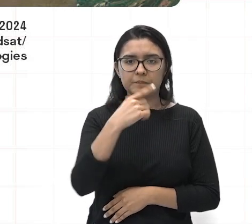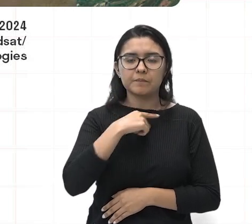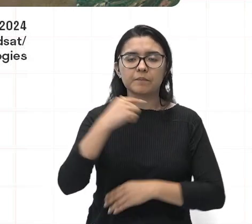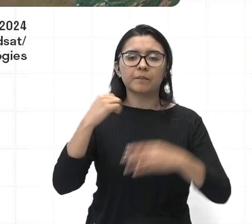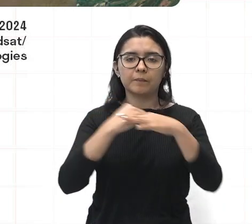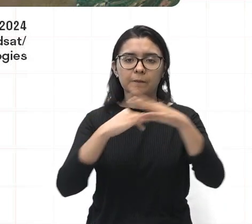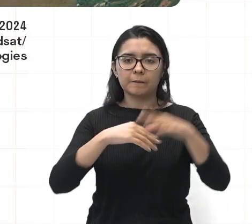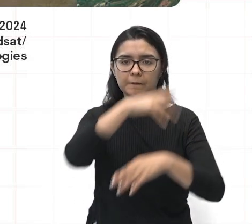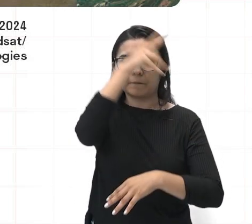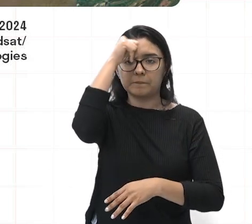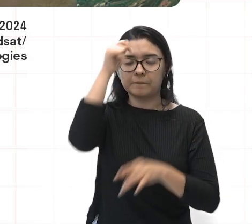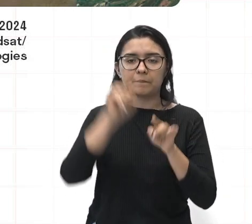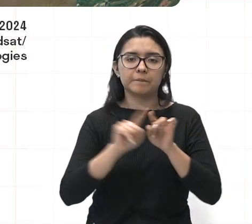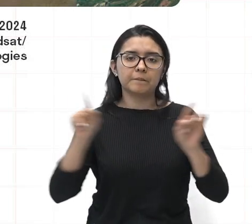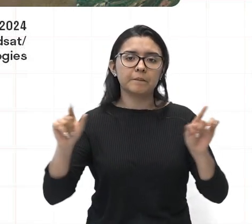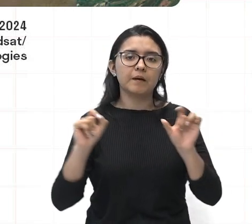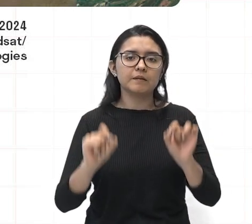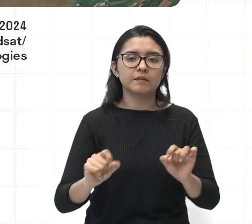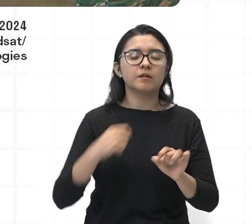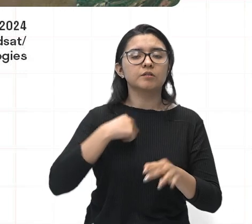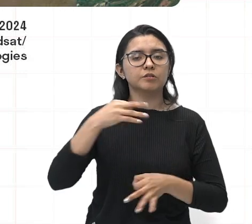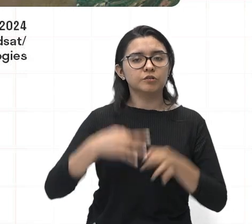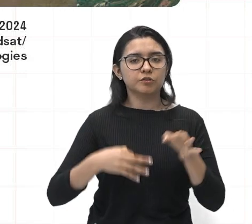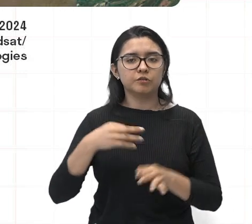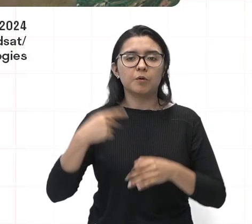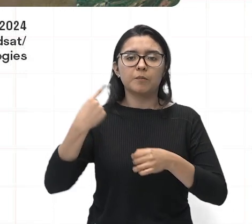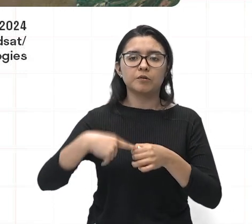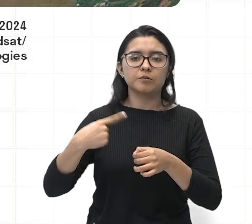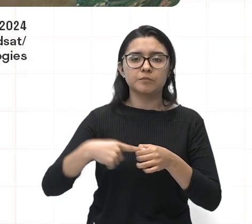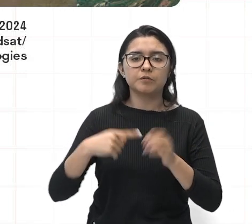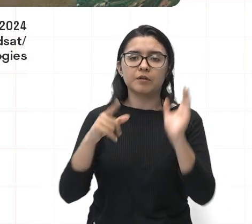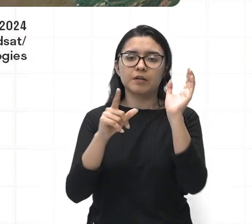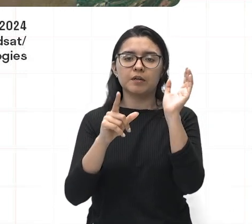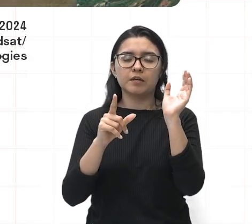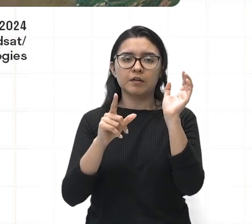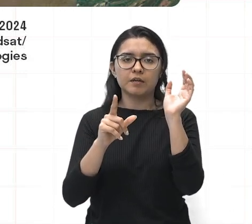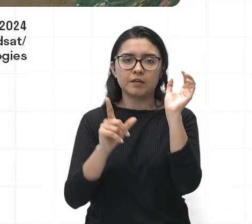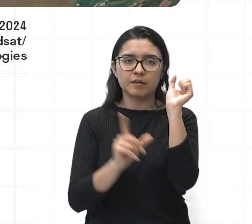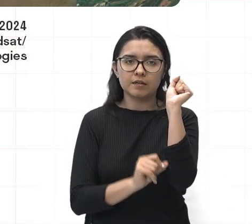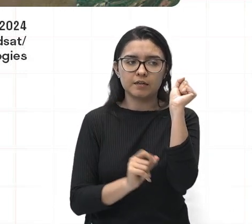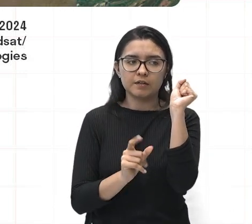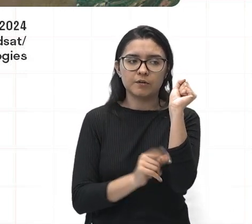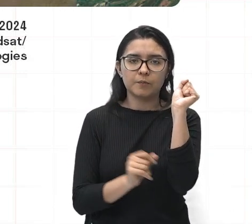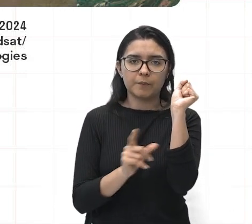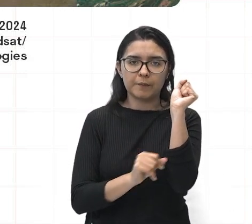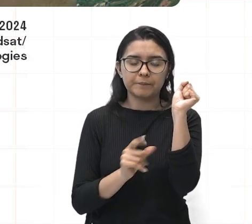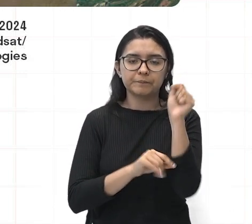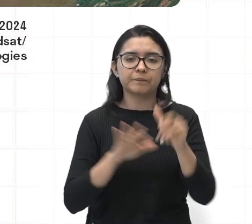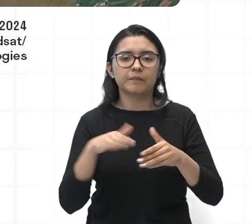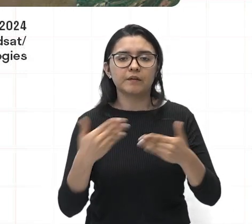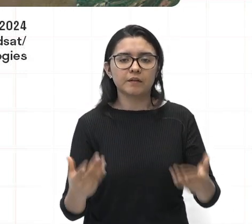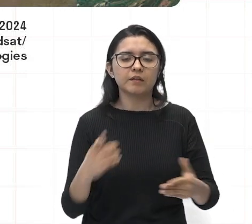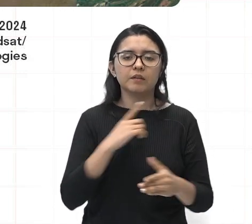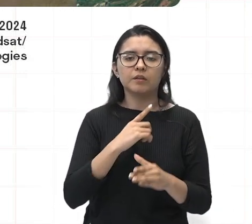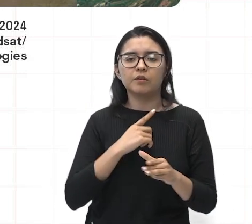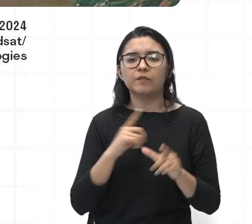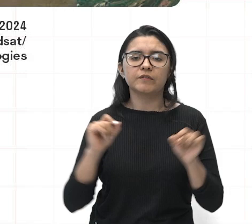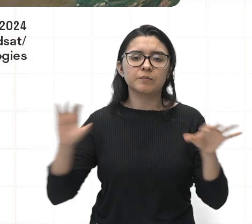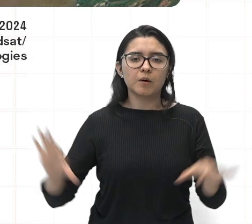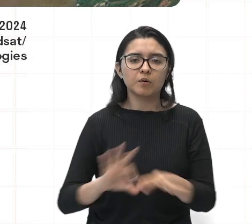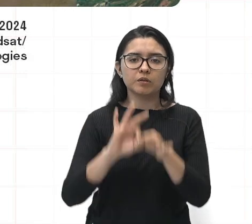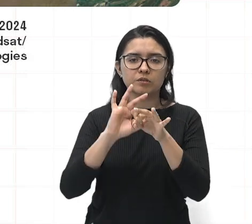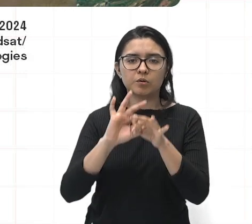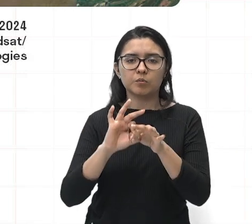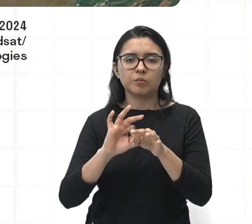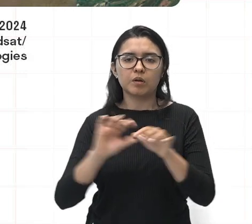ele pertence juridicamente ao município de Iranduba. Esse furo ele faz uma conexão, ele